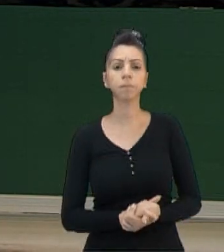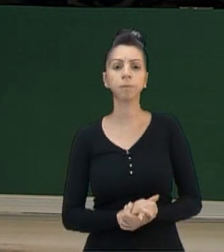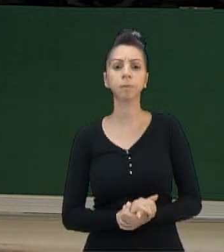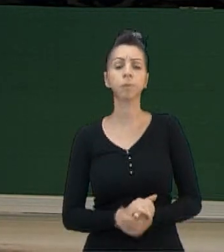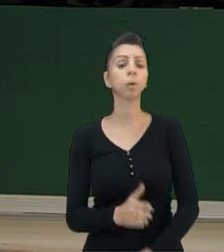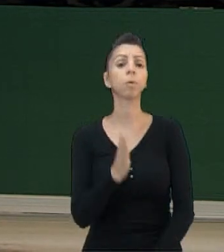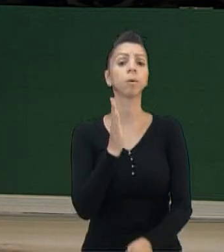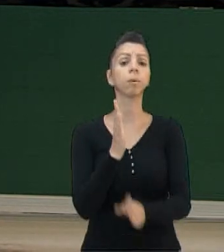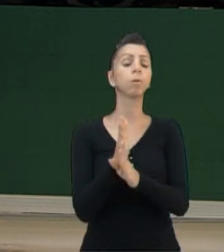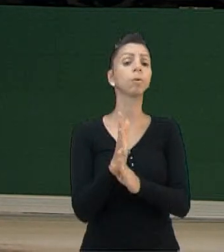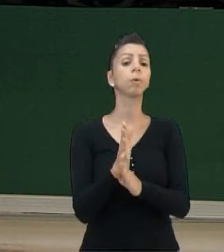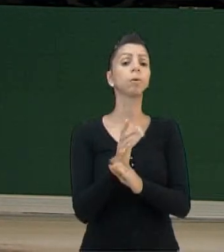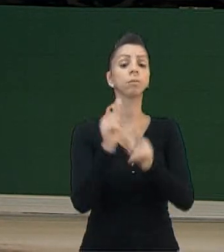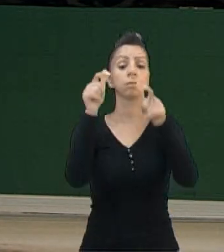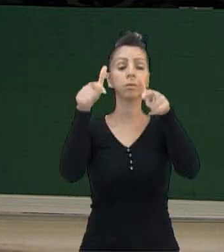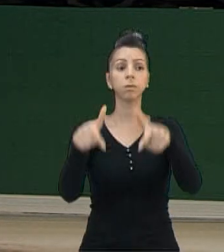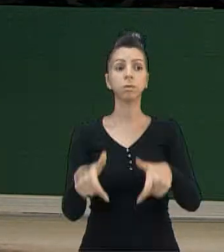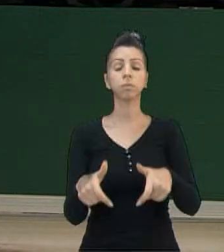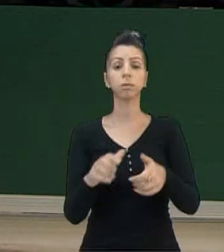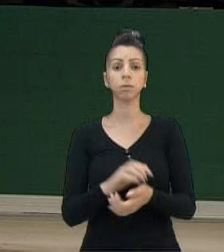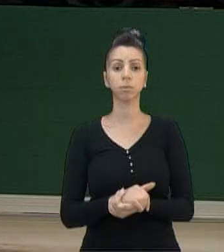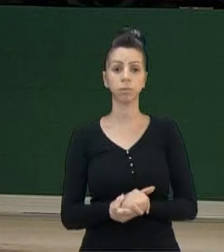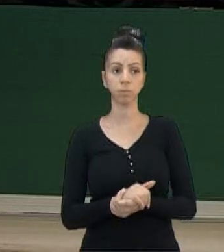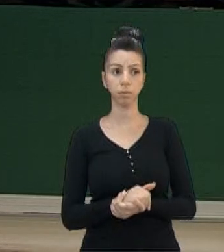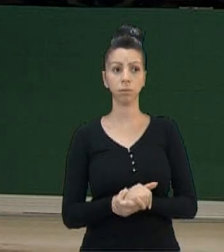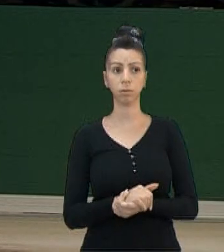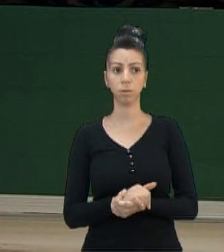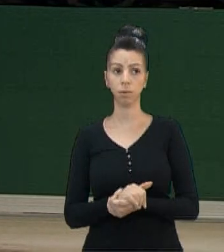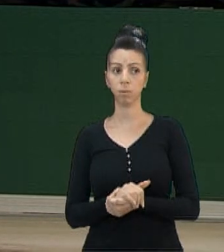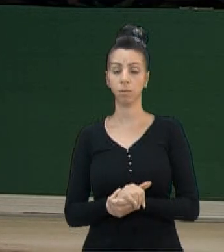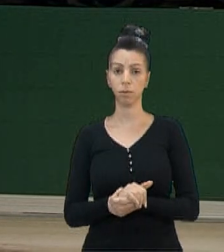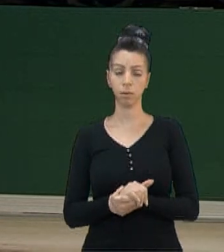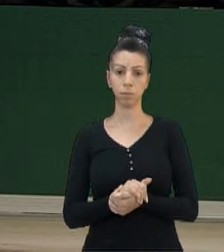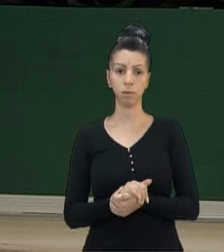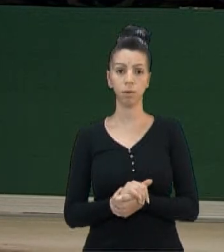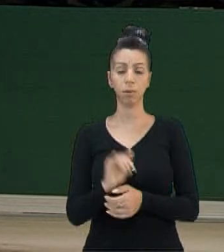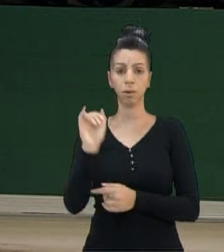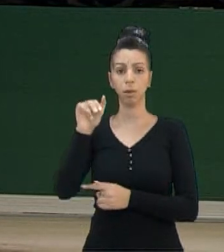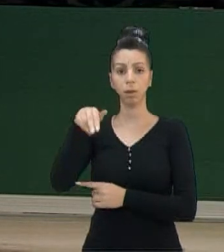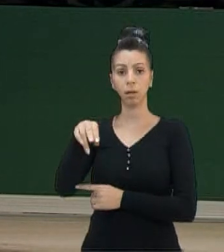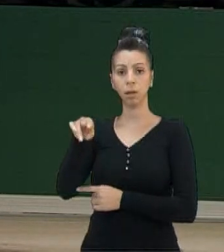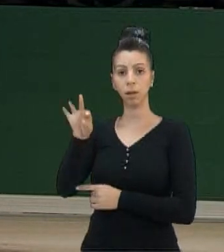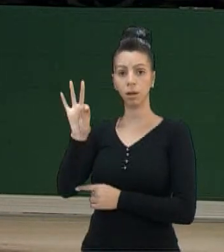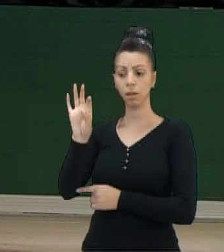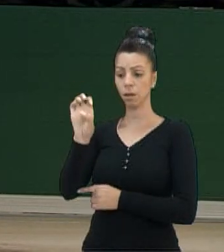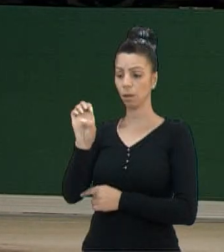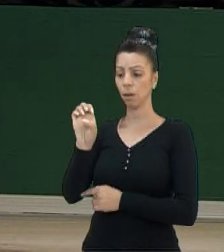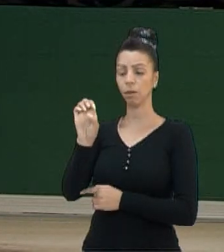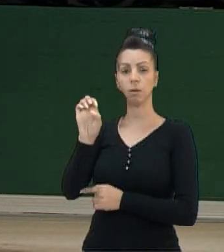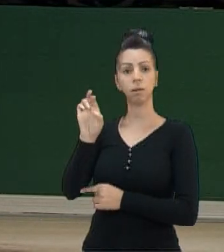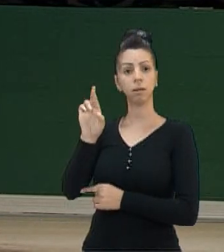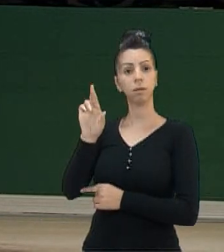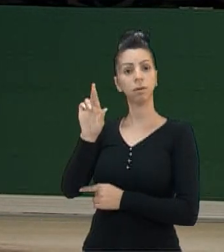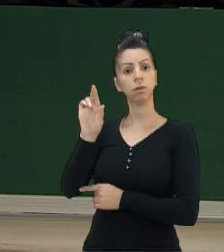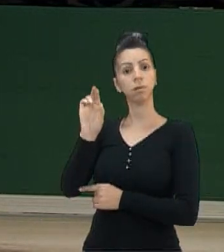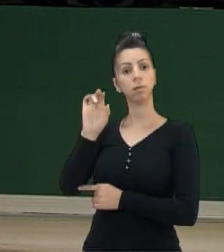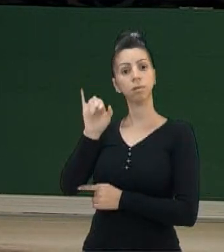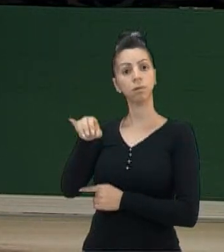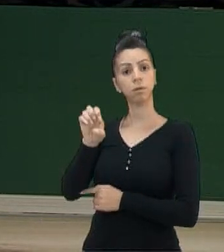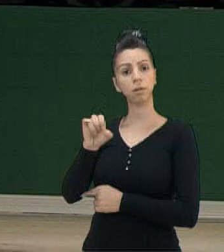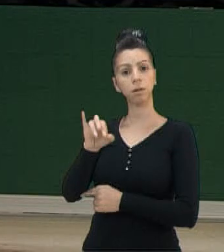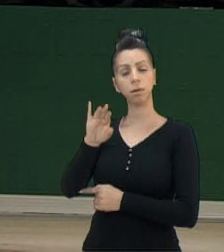Na interjeição, nesse vocativo, que funciona como uma interjeição, meu Deus. Né? Quando ele